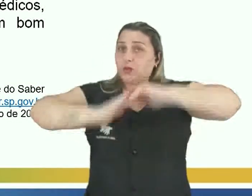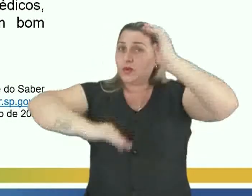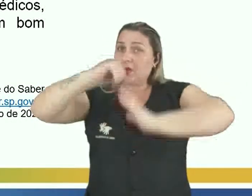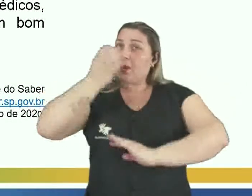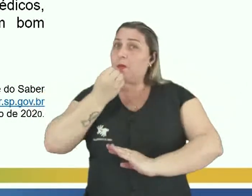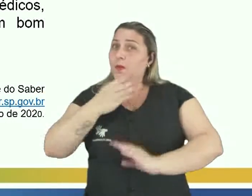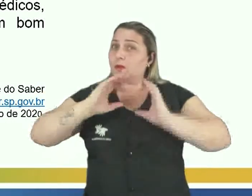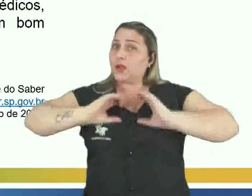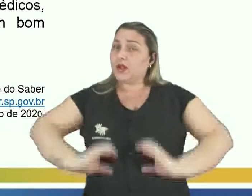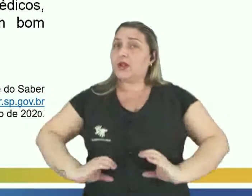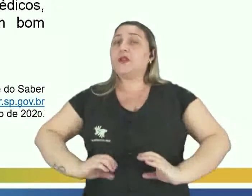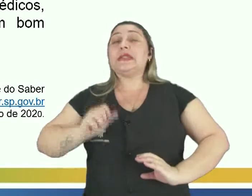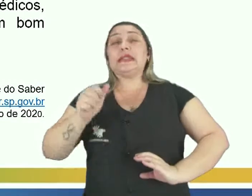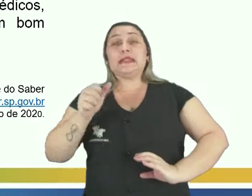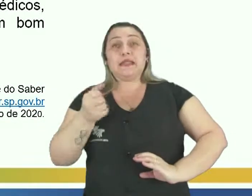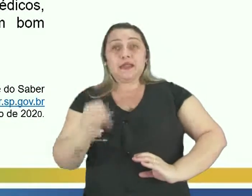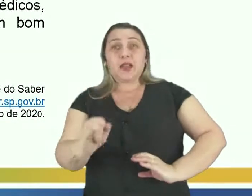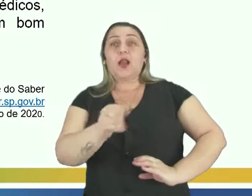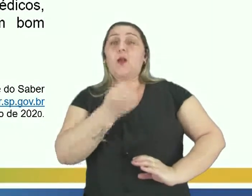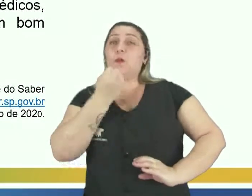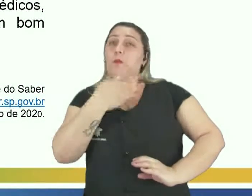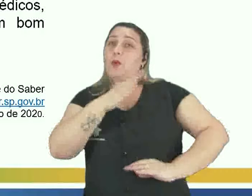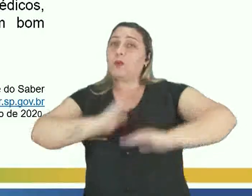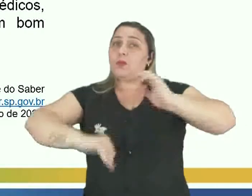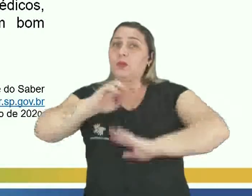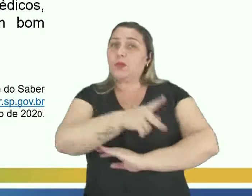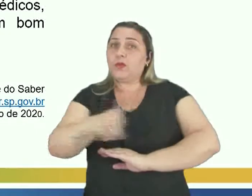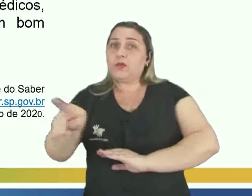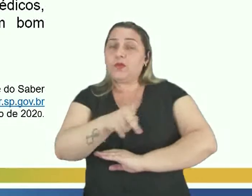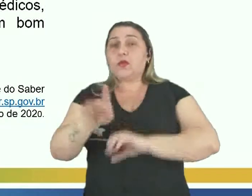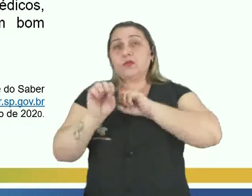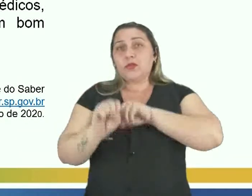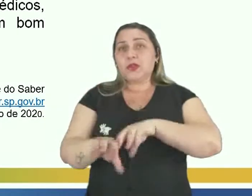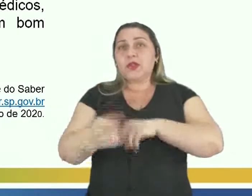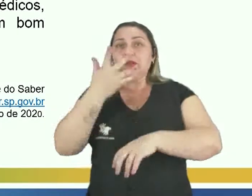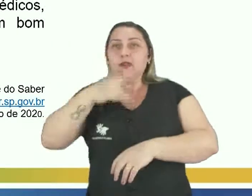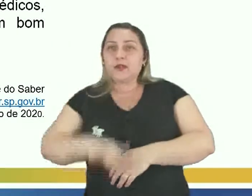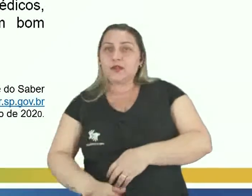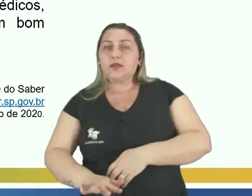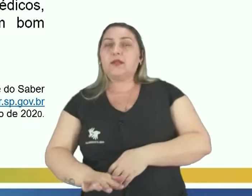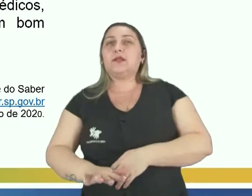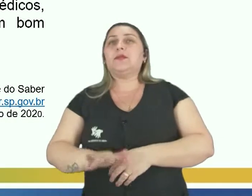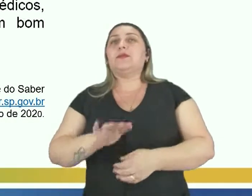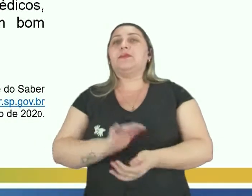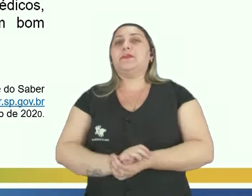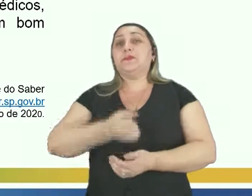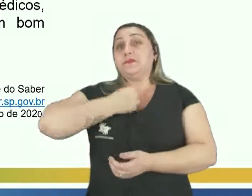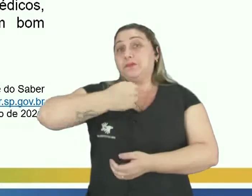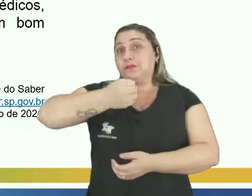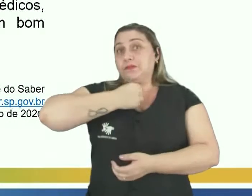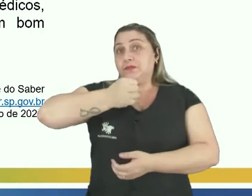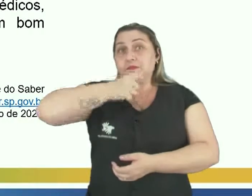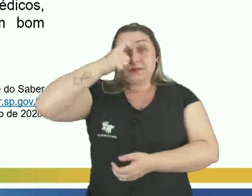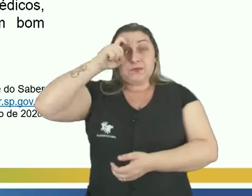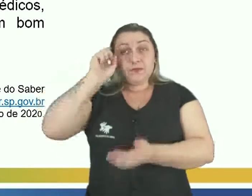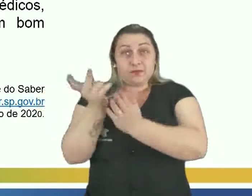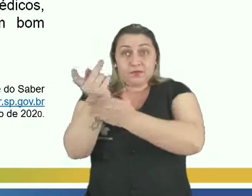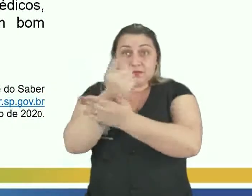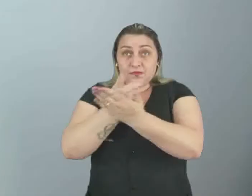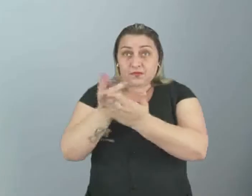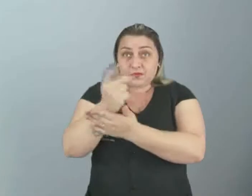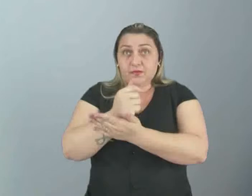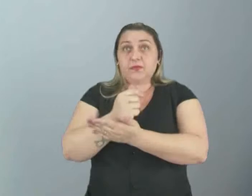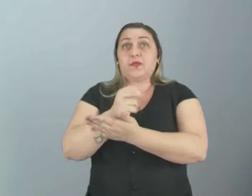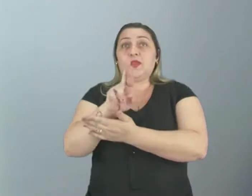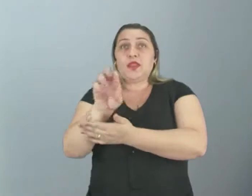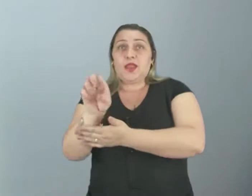pessoas se houver um bom professor por trás daquela criança. Tá? Essa é uma entrevista do Maurício de Souza, à Rede do Saber. Lá vocês podem ver a continuação